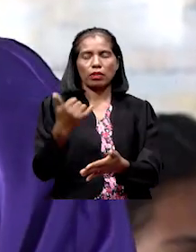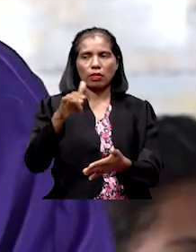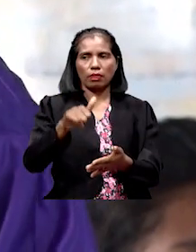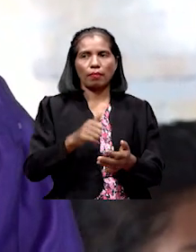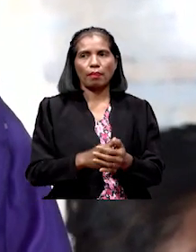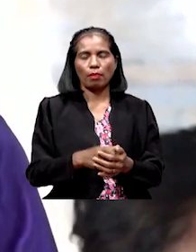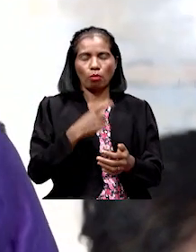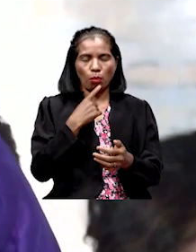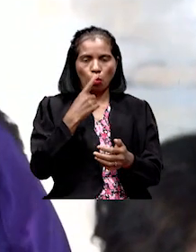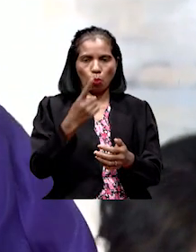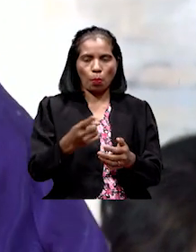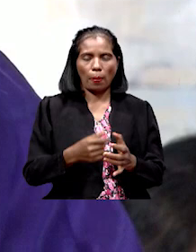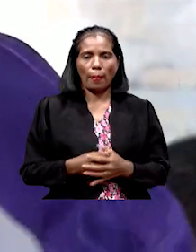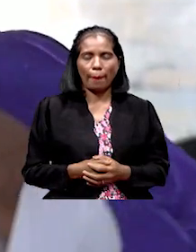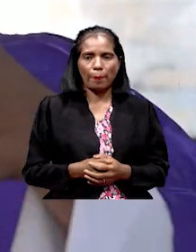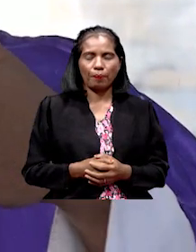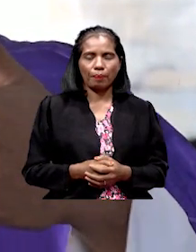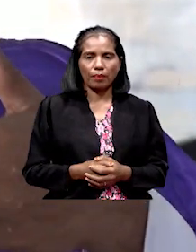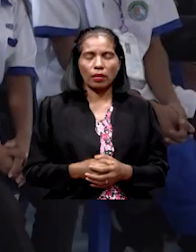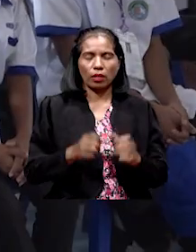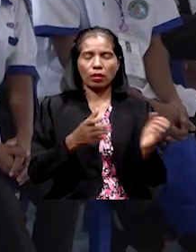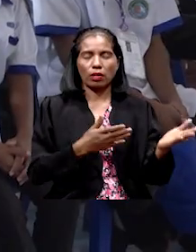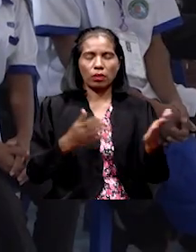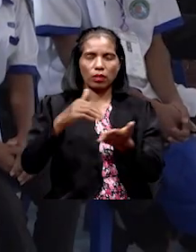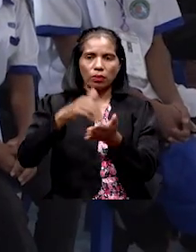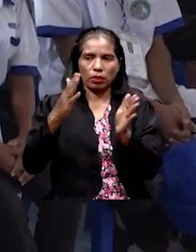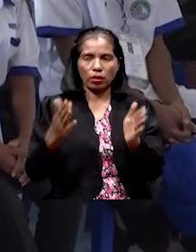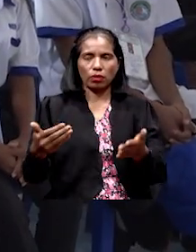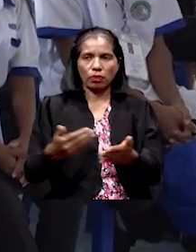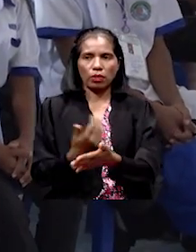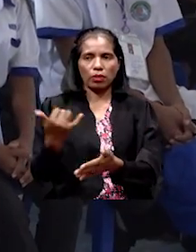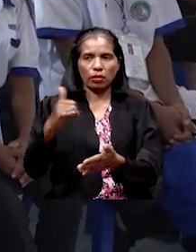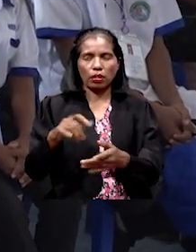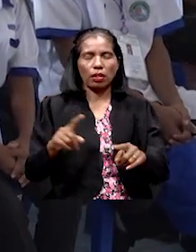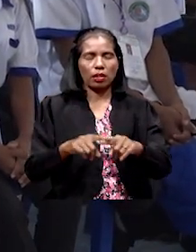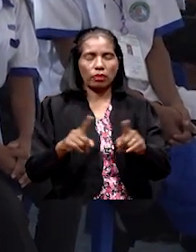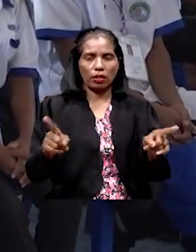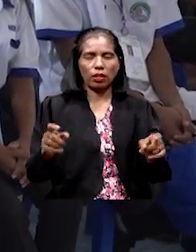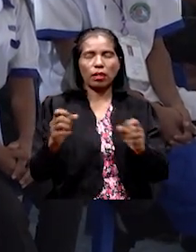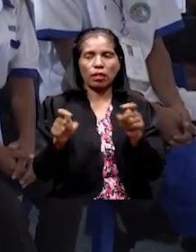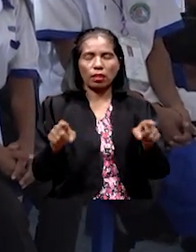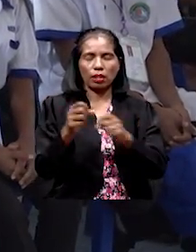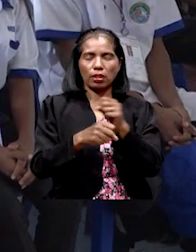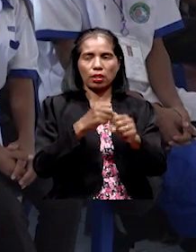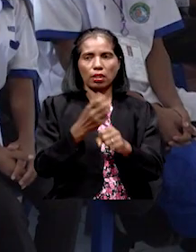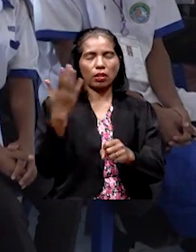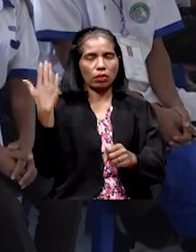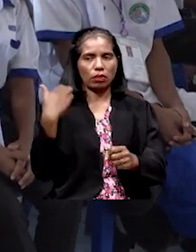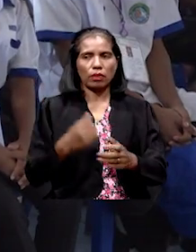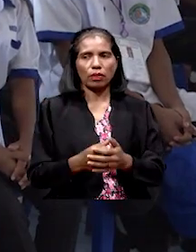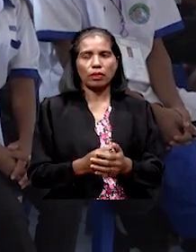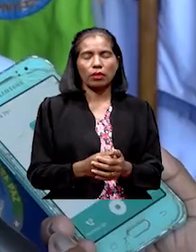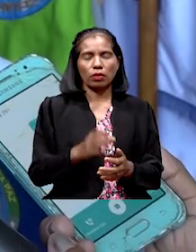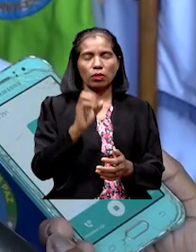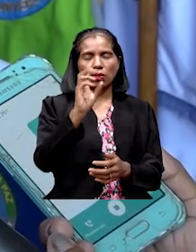Umpas Adolmando Amaral Hateten, modelo orientação para estudante Fonsira, Lahanesan Hotinan Uluk. Orientação para 2022,